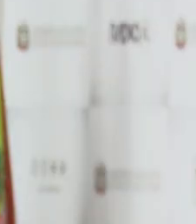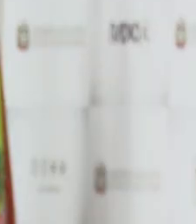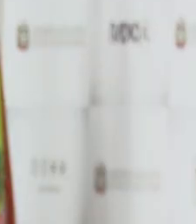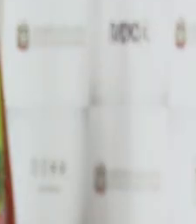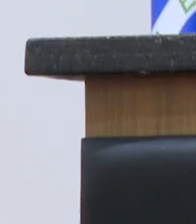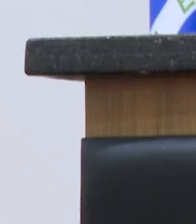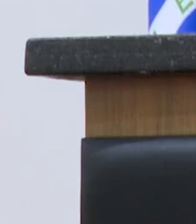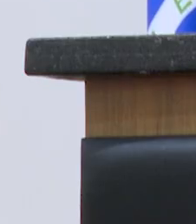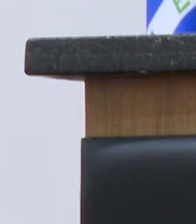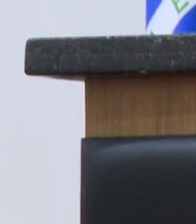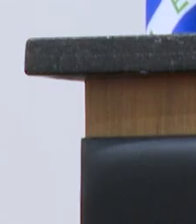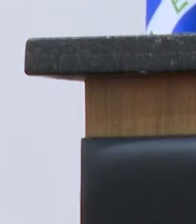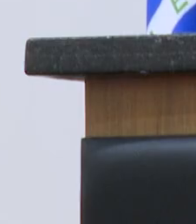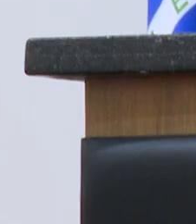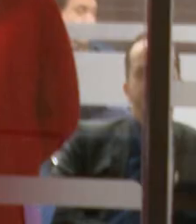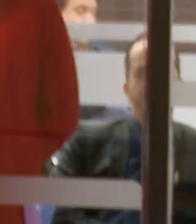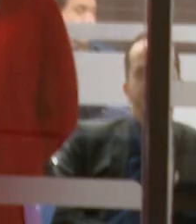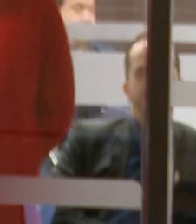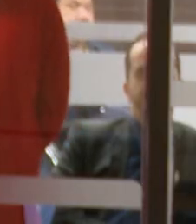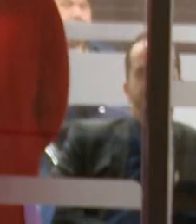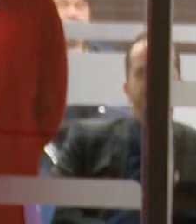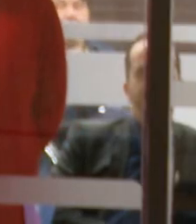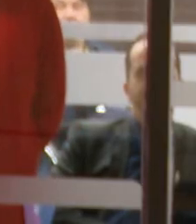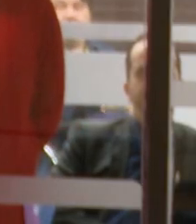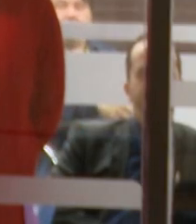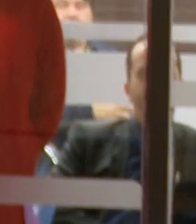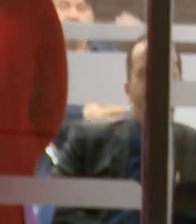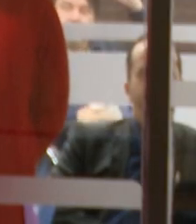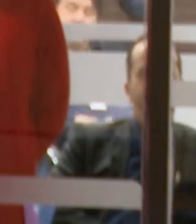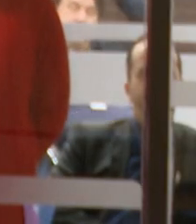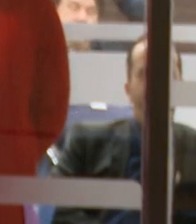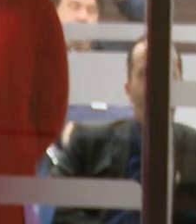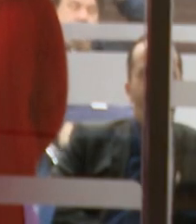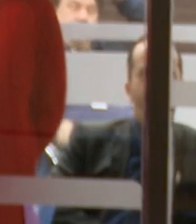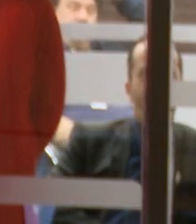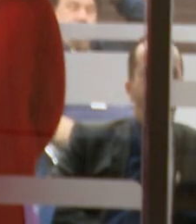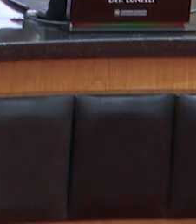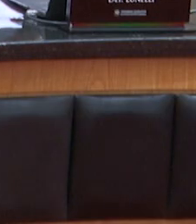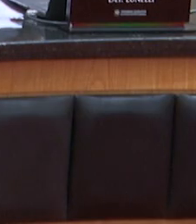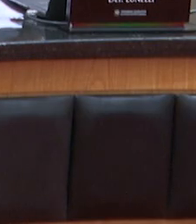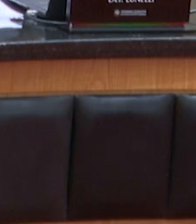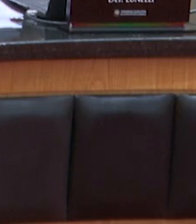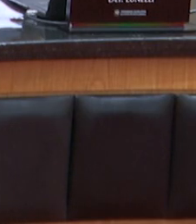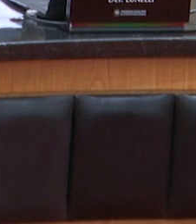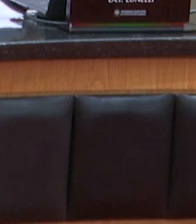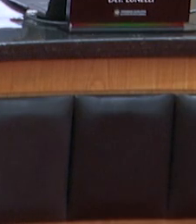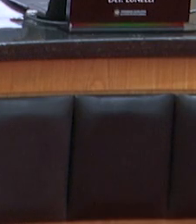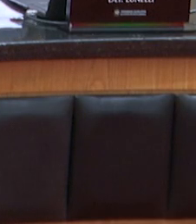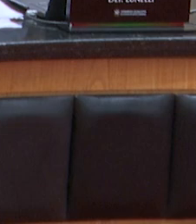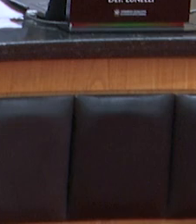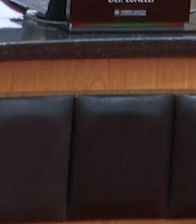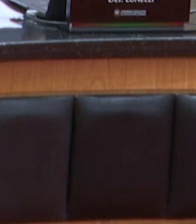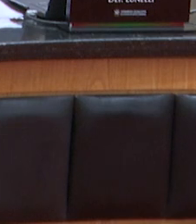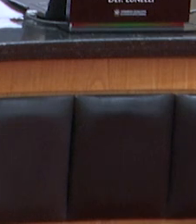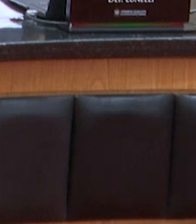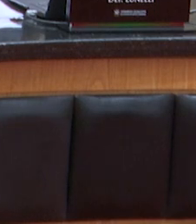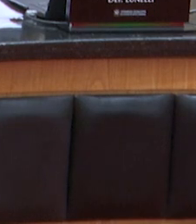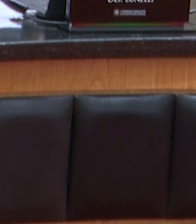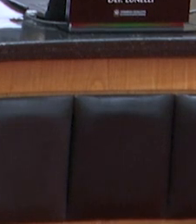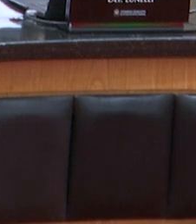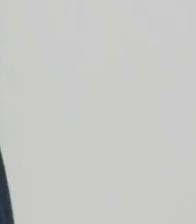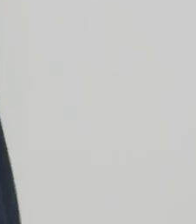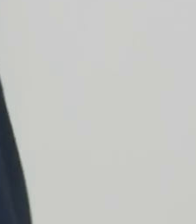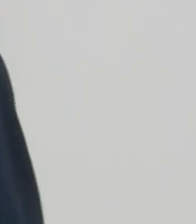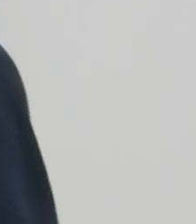Bernardes Marcos da Rosa e Carlos Humberto utilizaram A Tribuna para celebrar a tramitação da proposta de